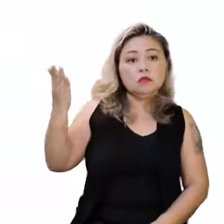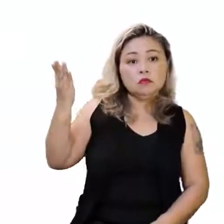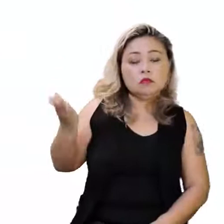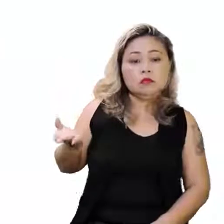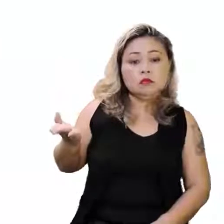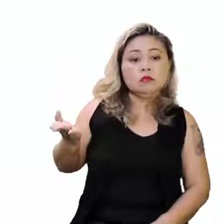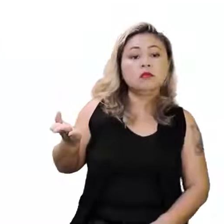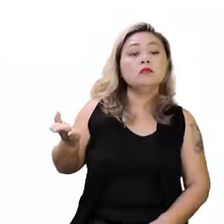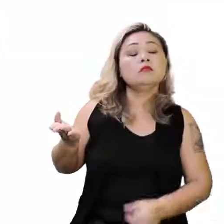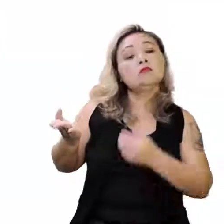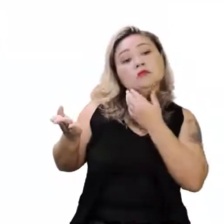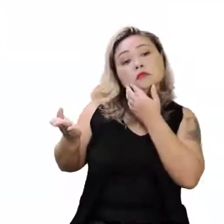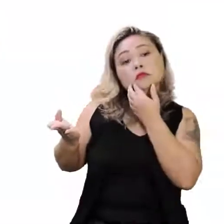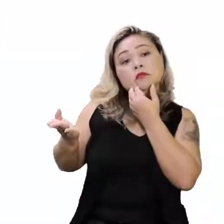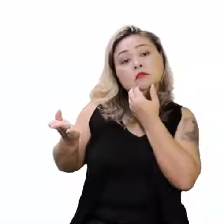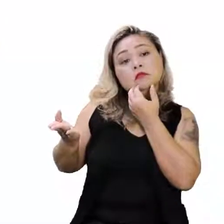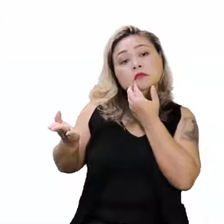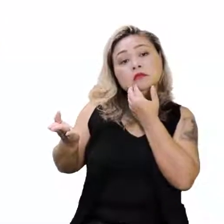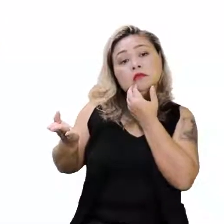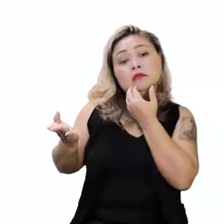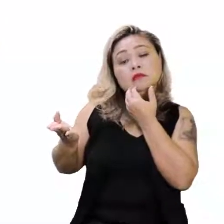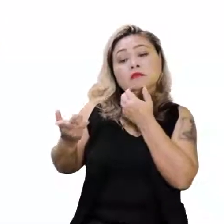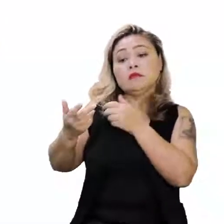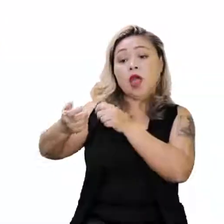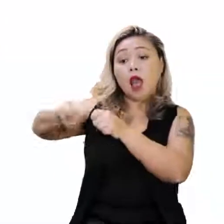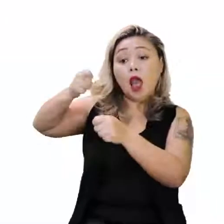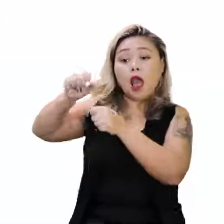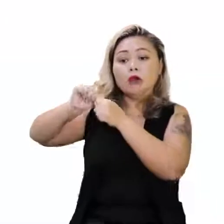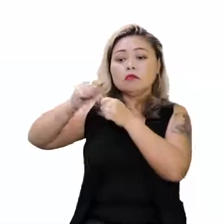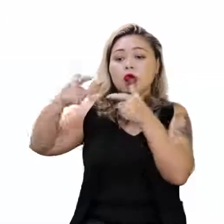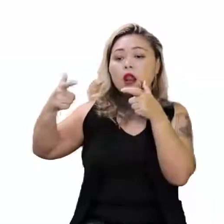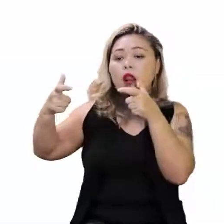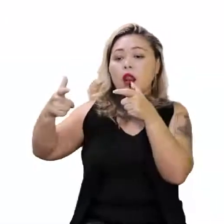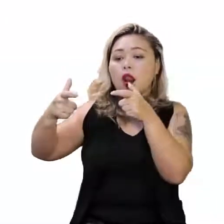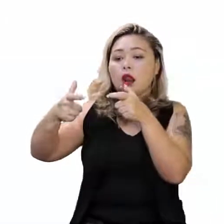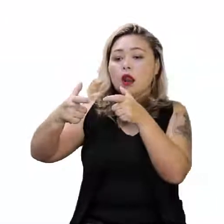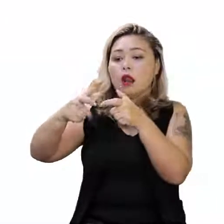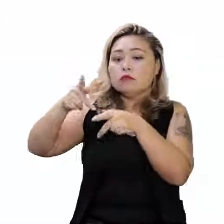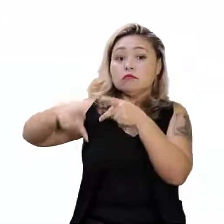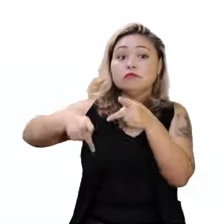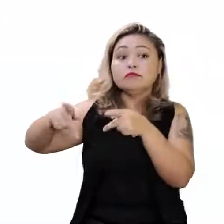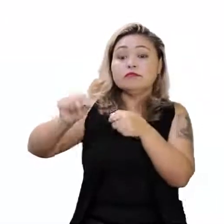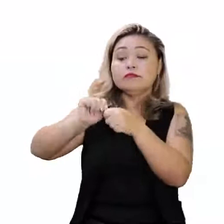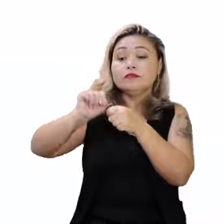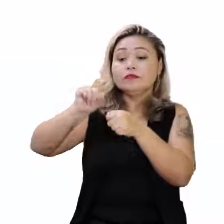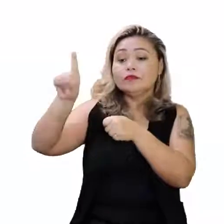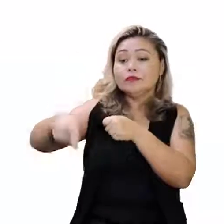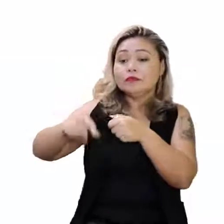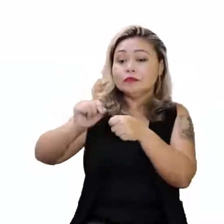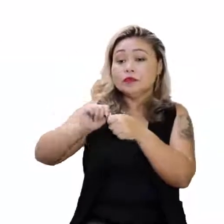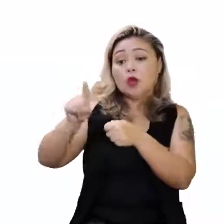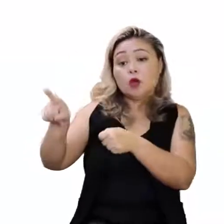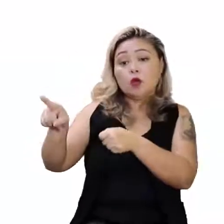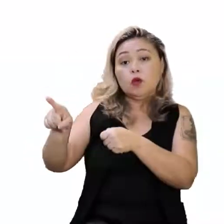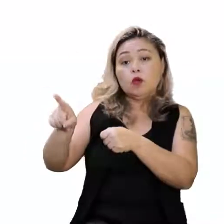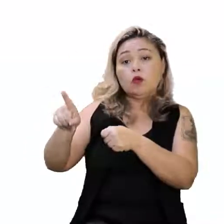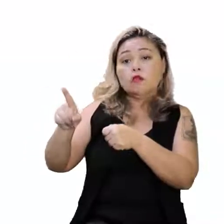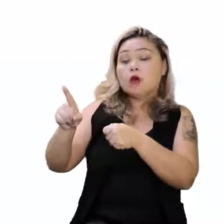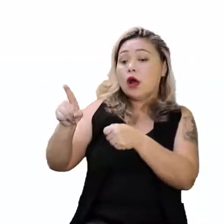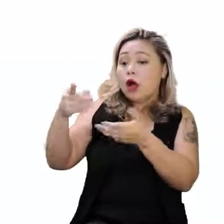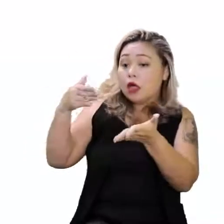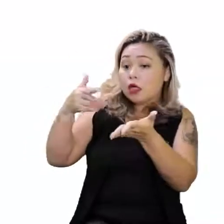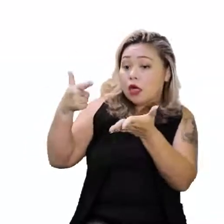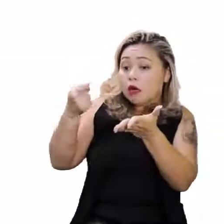gente prejudica muito, hein? A caça reduziu o tamanho de suas populações para cerca de 20 indivíduos, que triste, ao final do